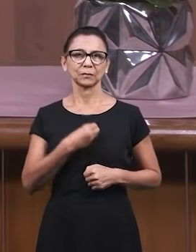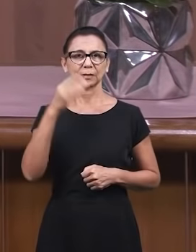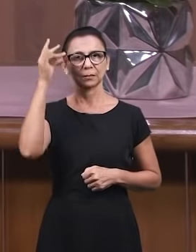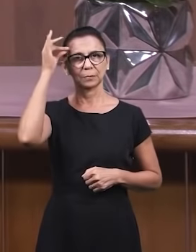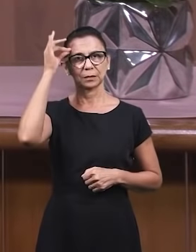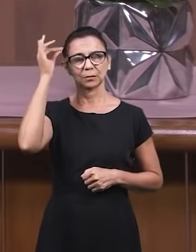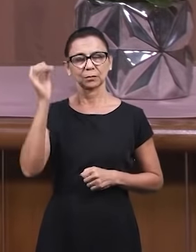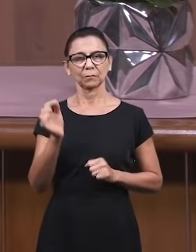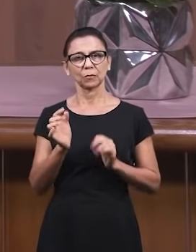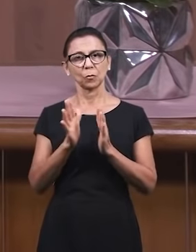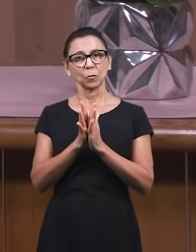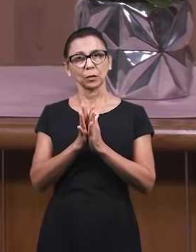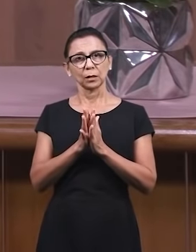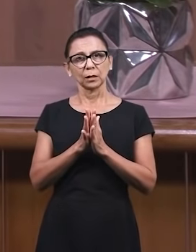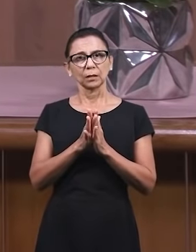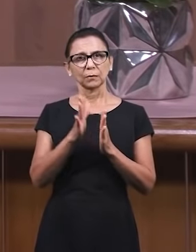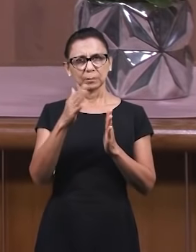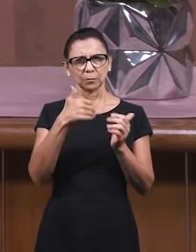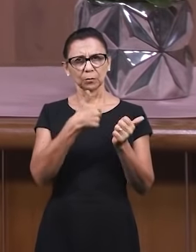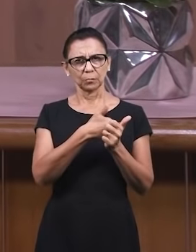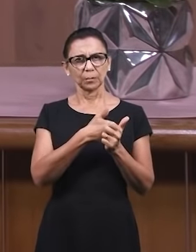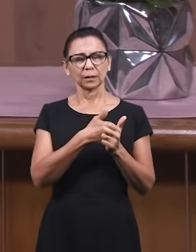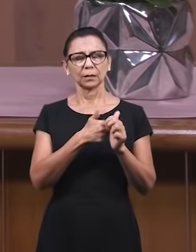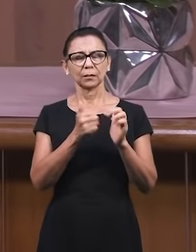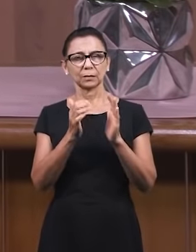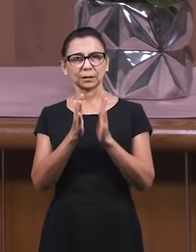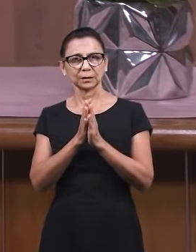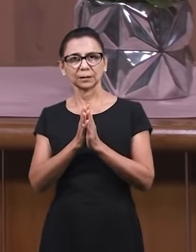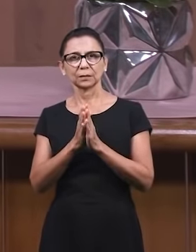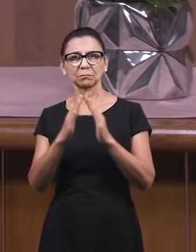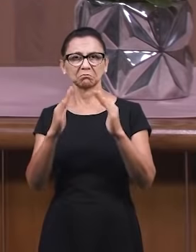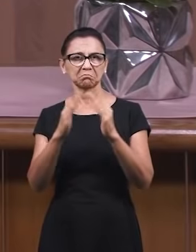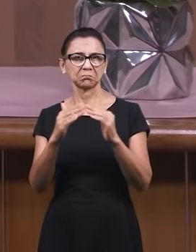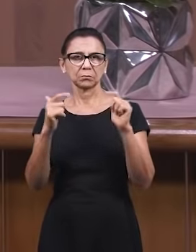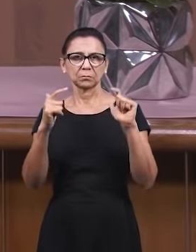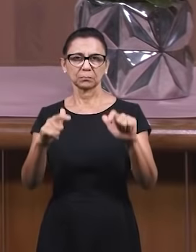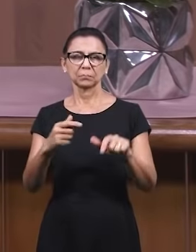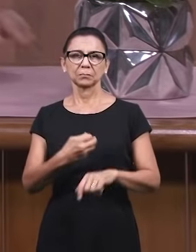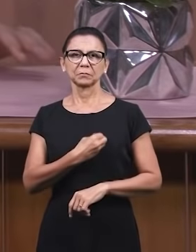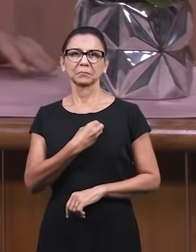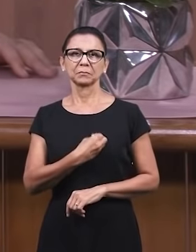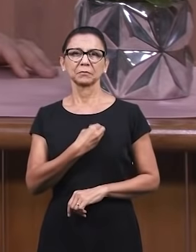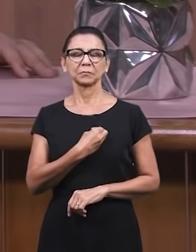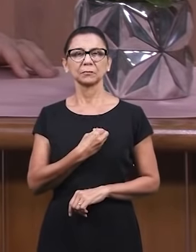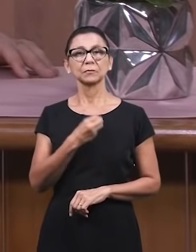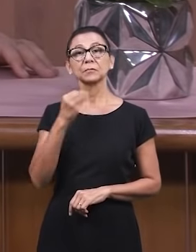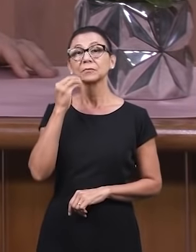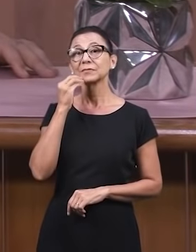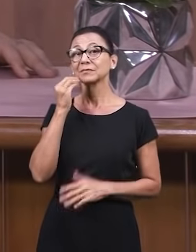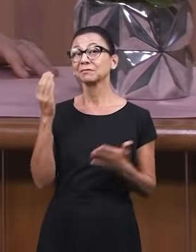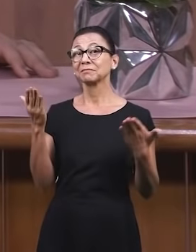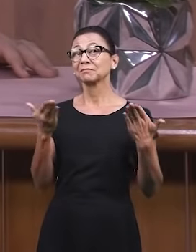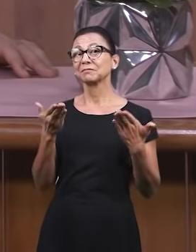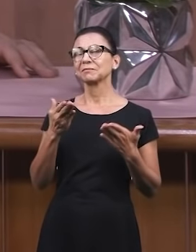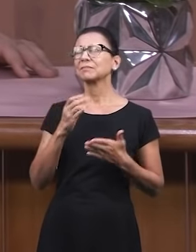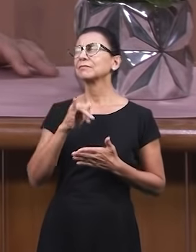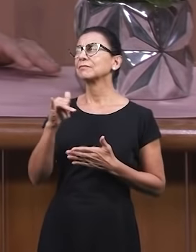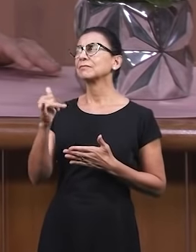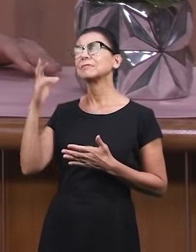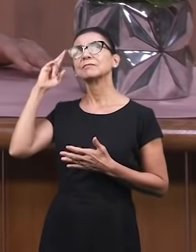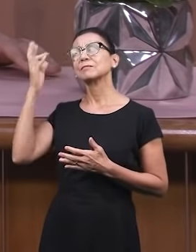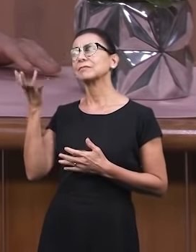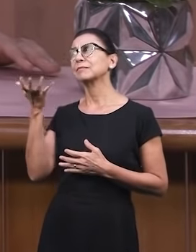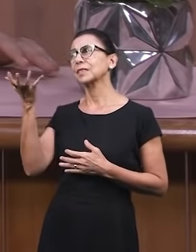juntos. Eu vou estar orando aqui. Você pode acompanhar a oração aí da sua casa, aí de onde você estiver. Você tem a oportunidade agora de dizer: